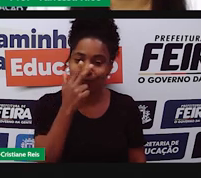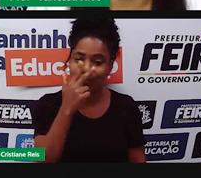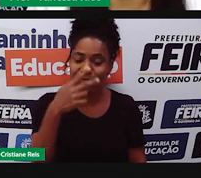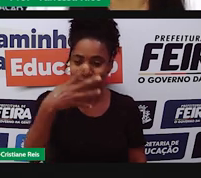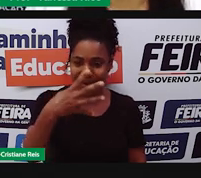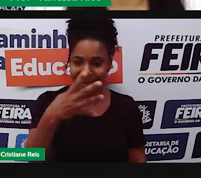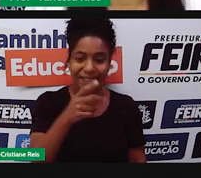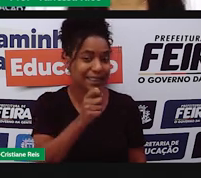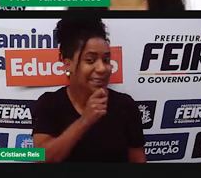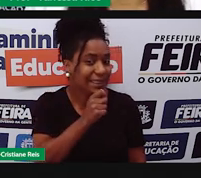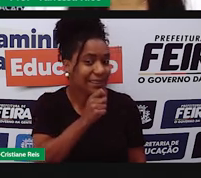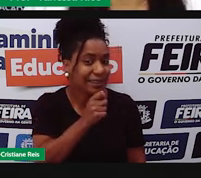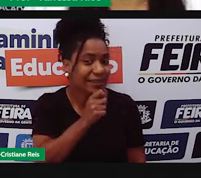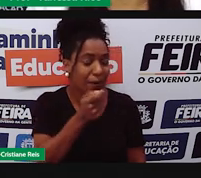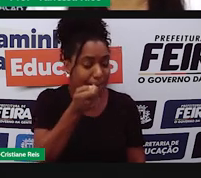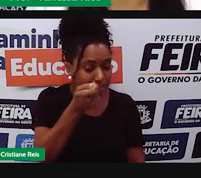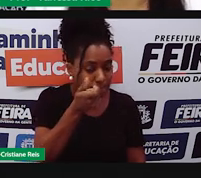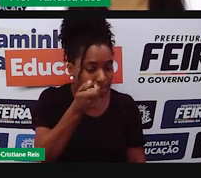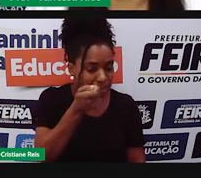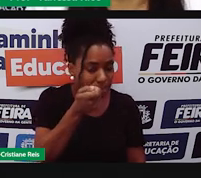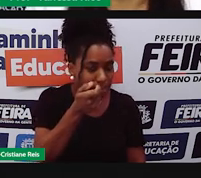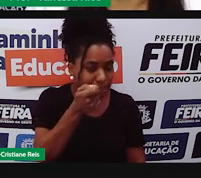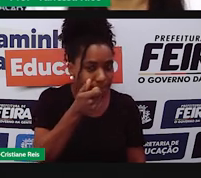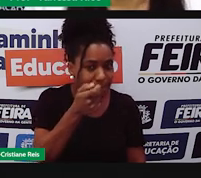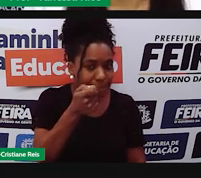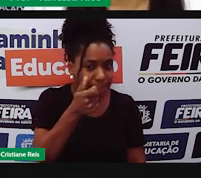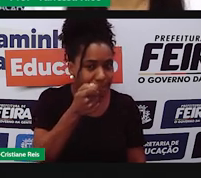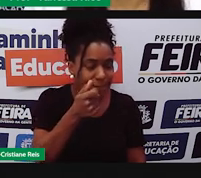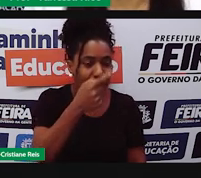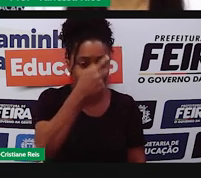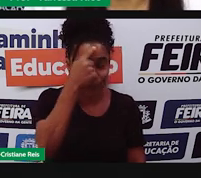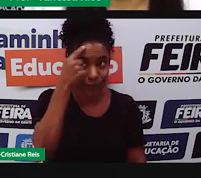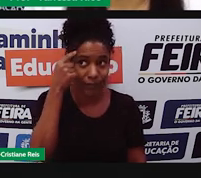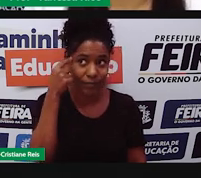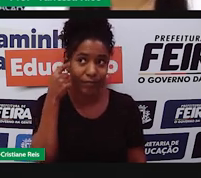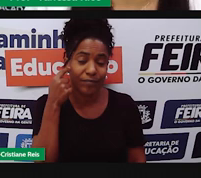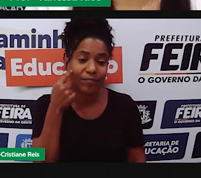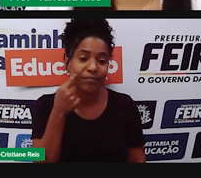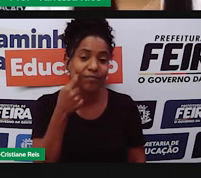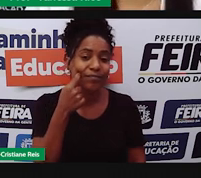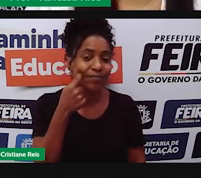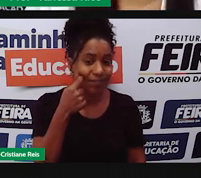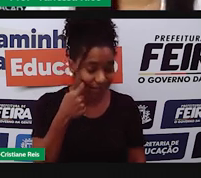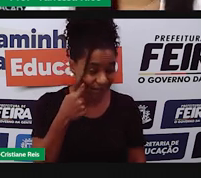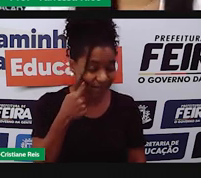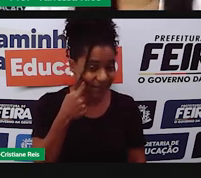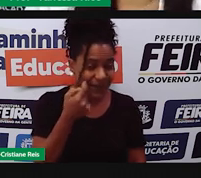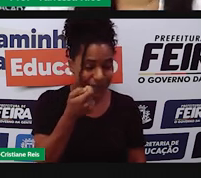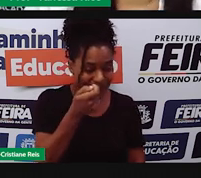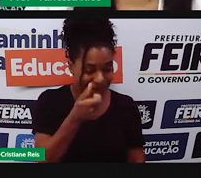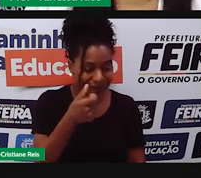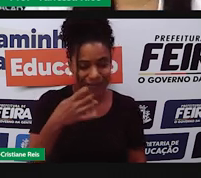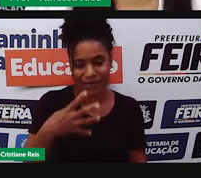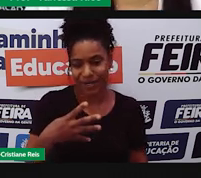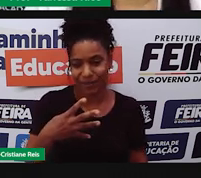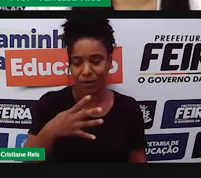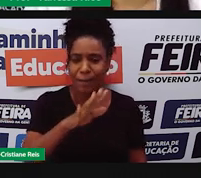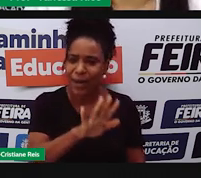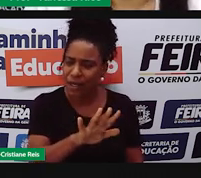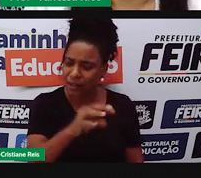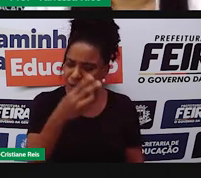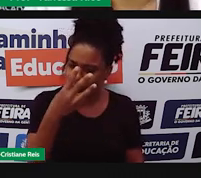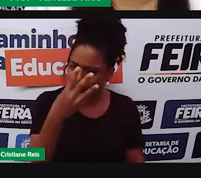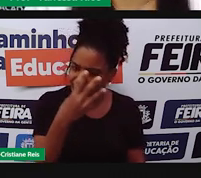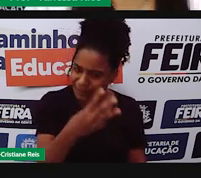as 4 horas. Então, a gente entende que ainda é 3, mas 3 horas e alguns minutos. Para